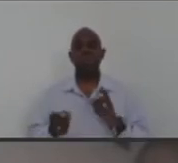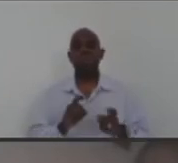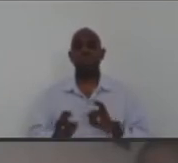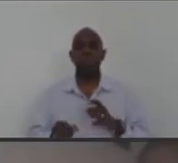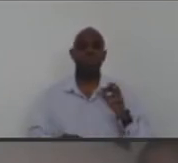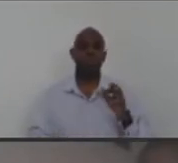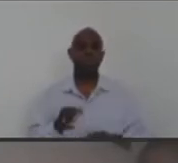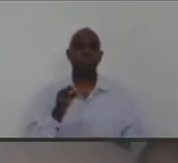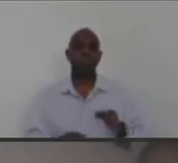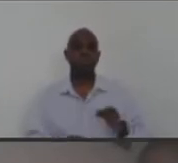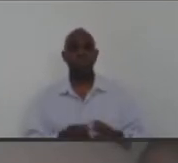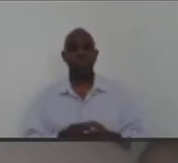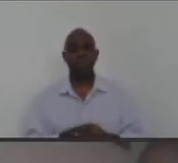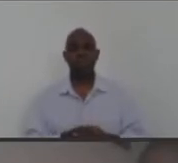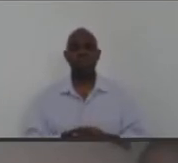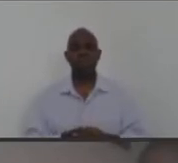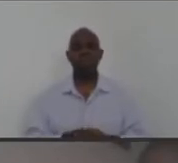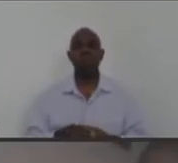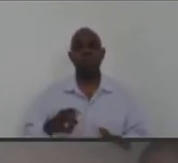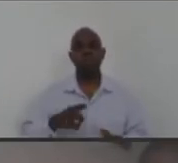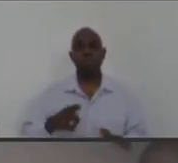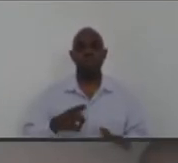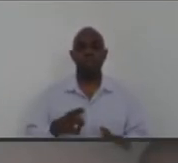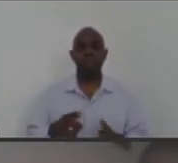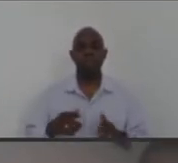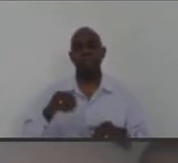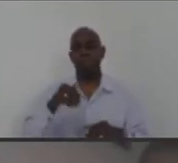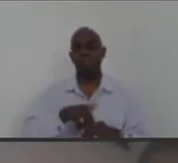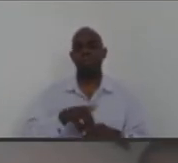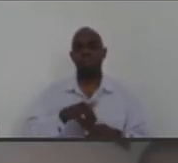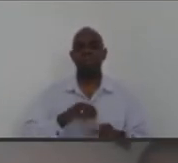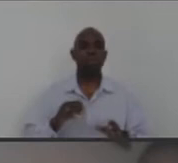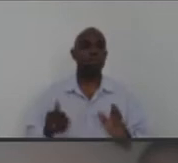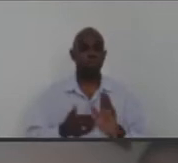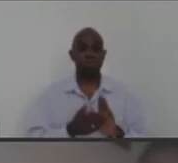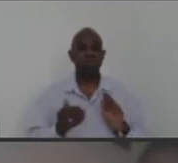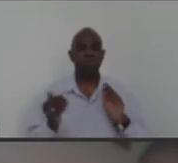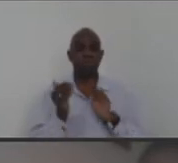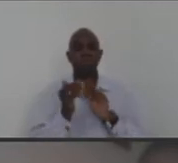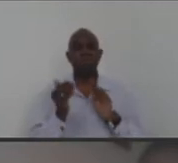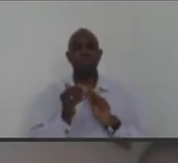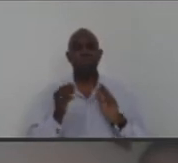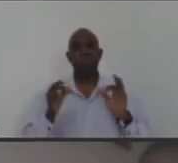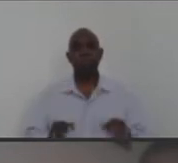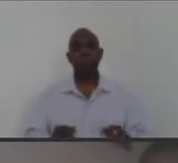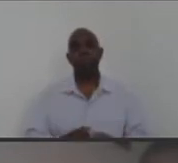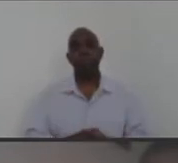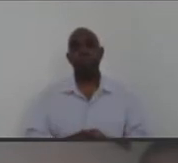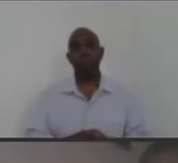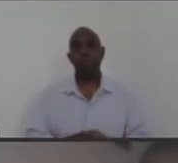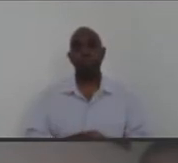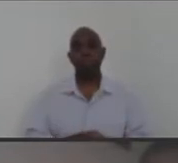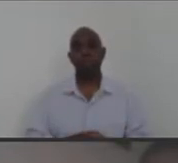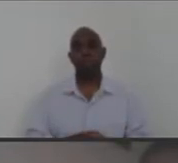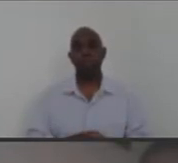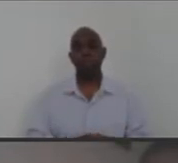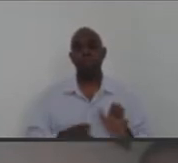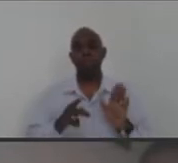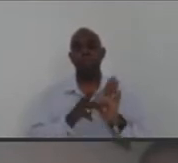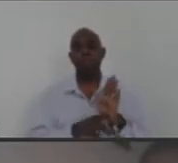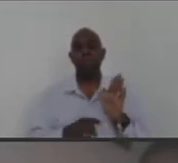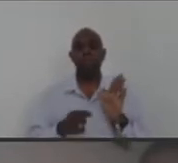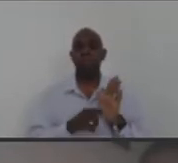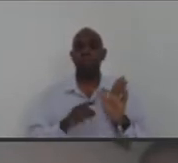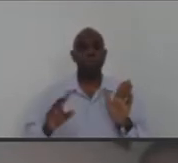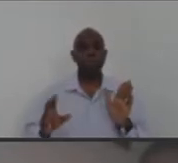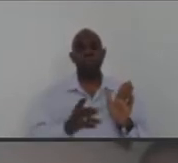final. São os votos dos vereadores da Comissão de Justiça e Redação. Pareceres favoráveis. Os pareceres do projeto de lei são